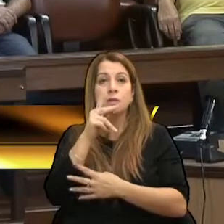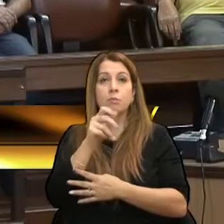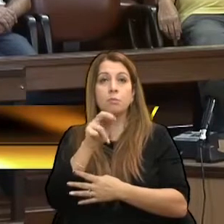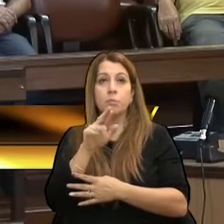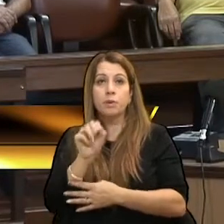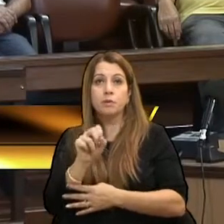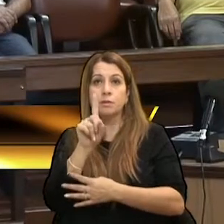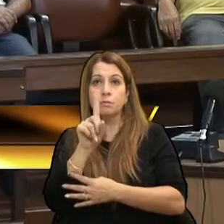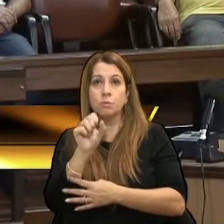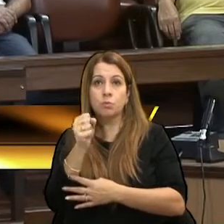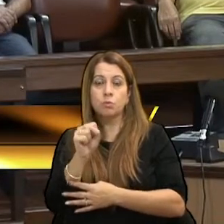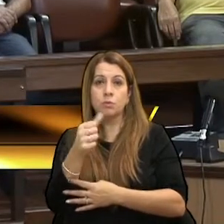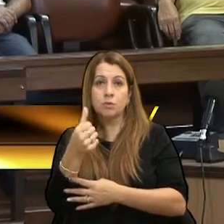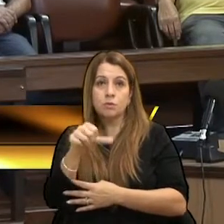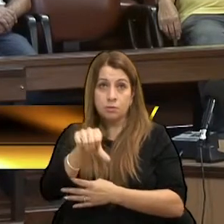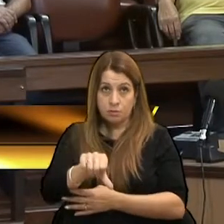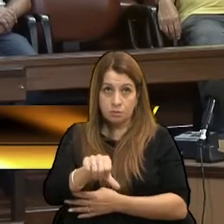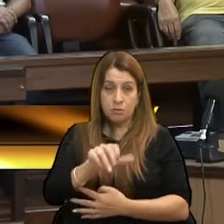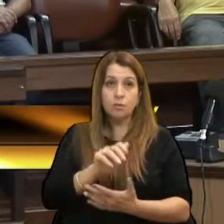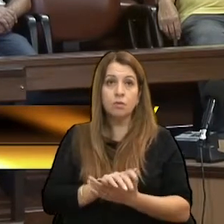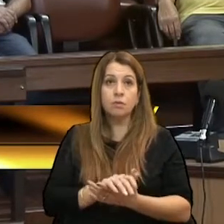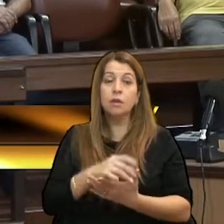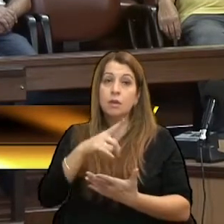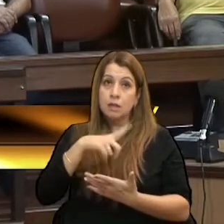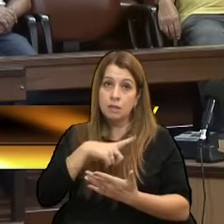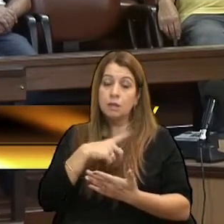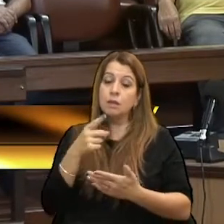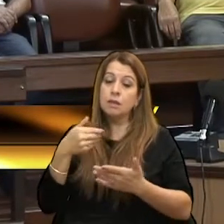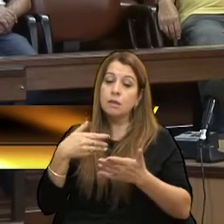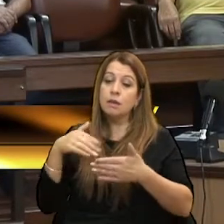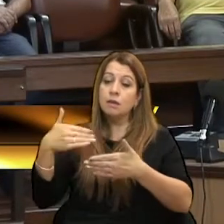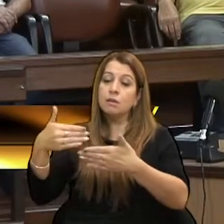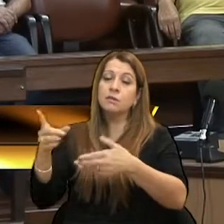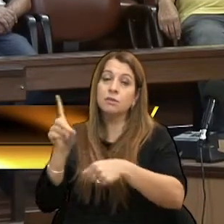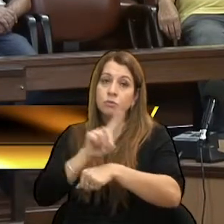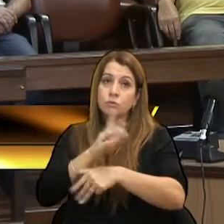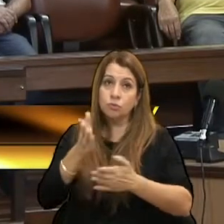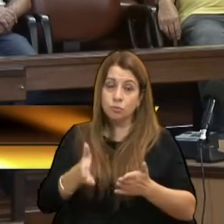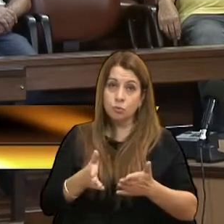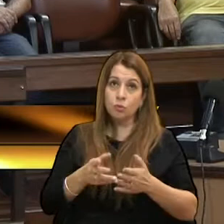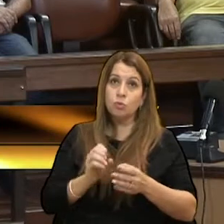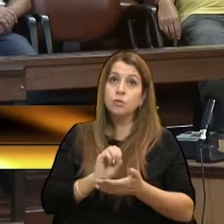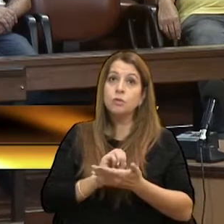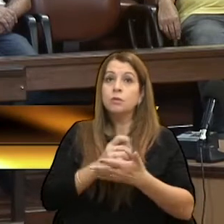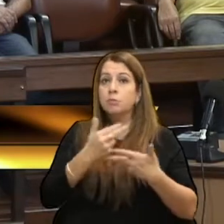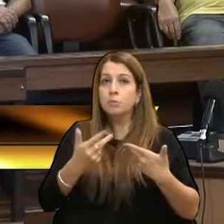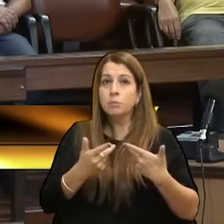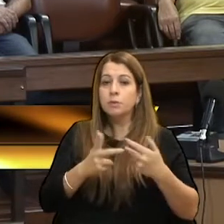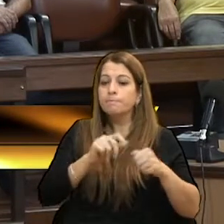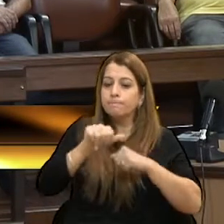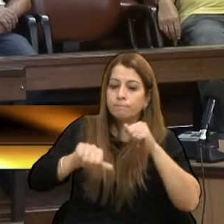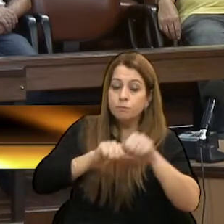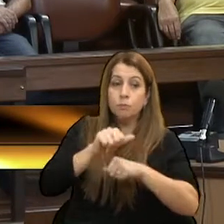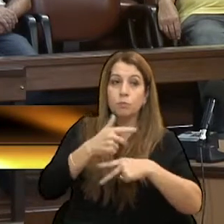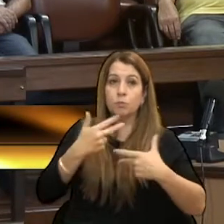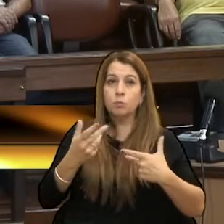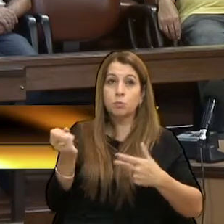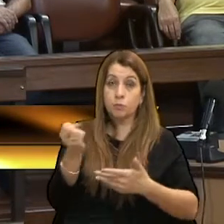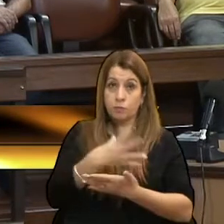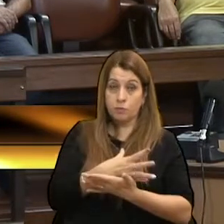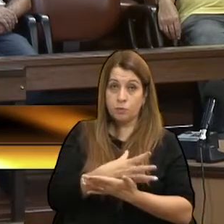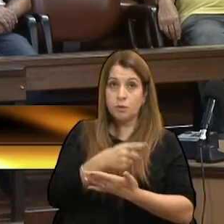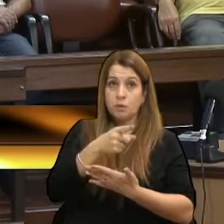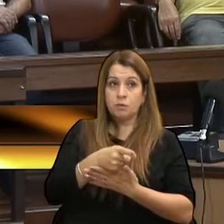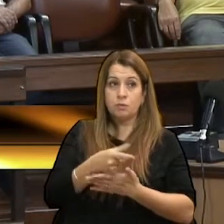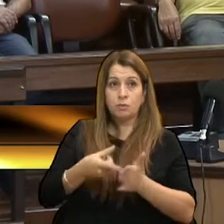em 1869, tem até os dias atuais uma mensagem de renovação